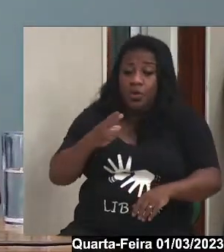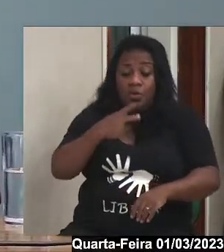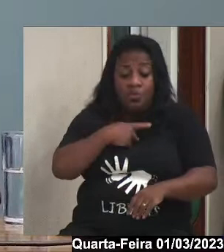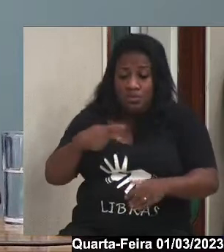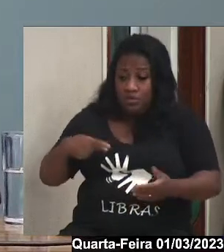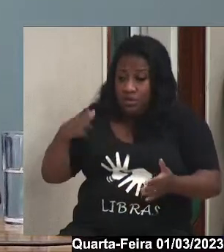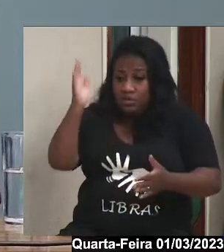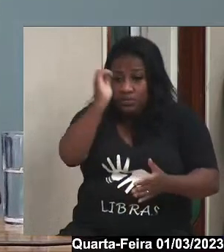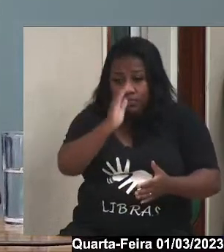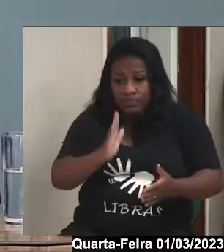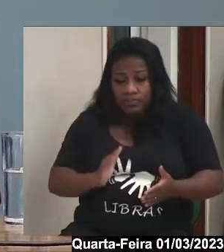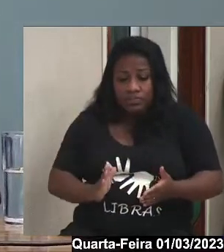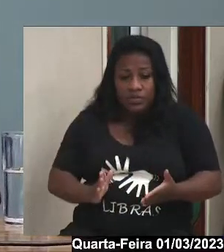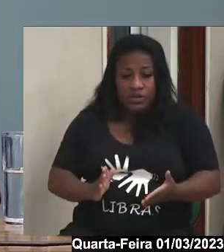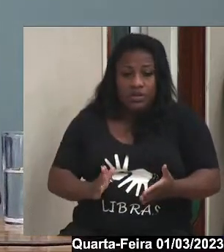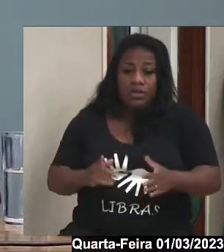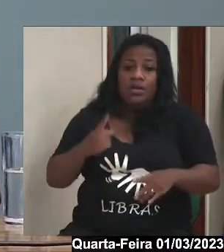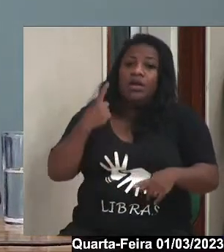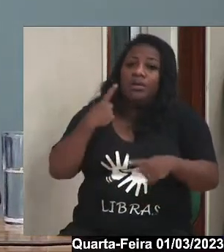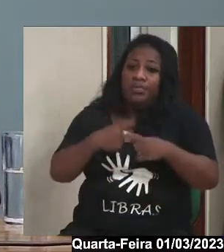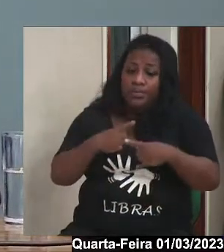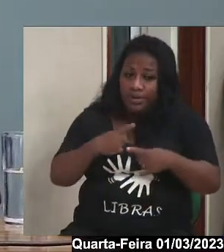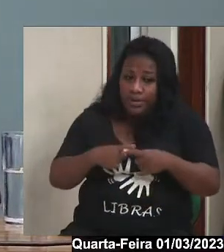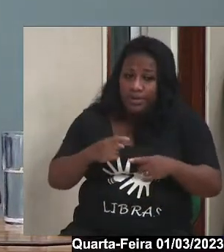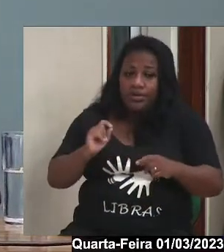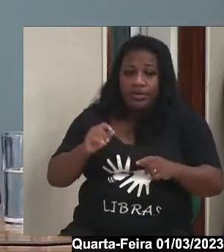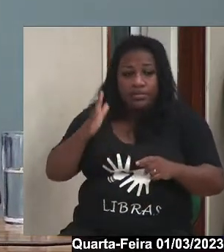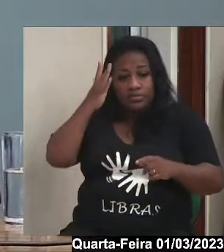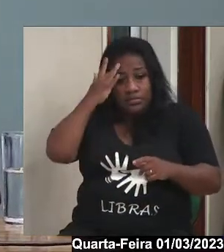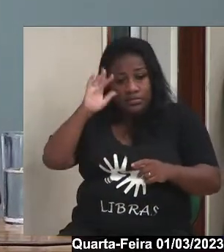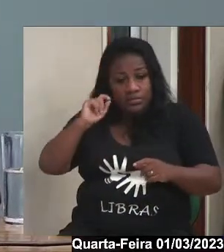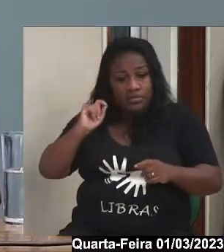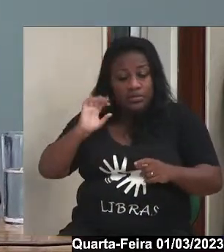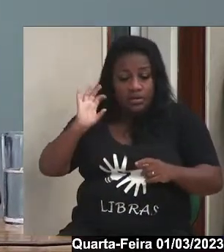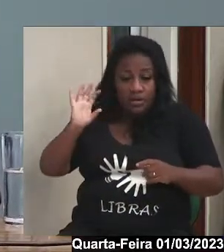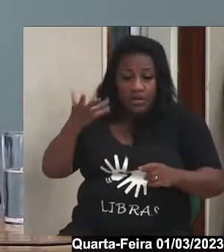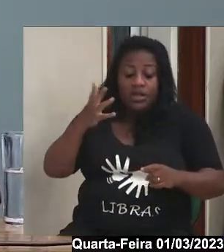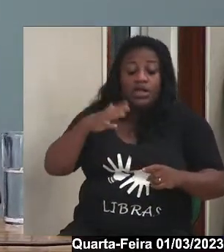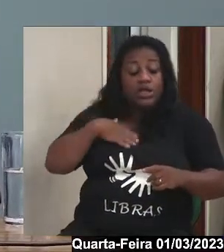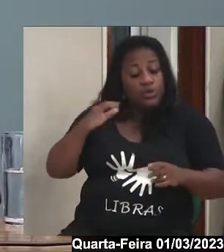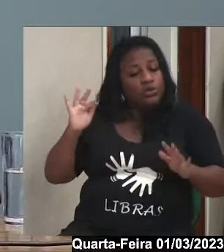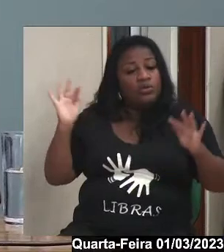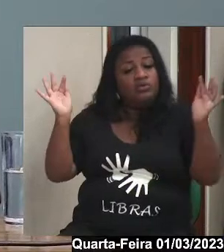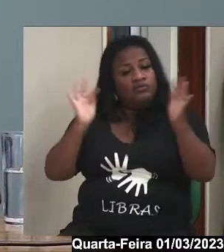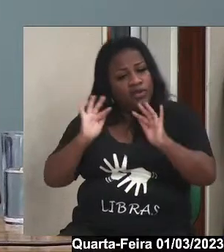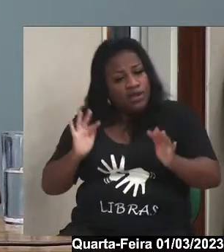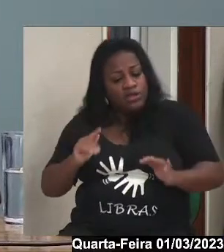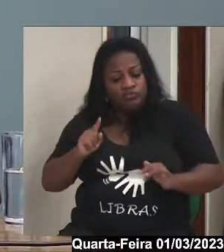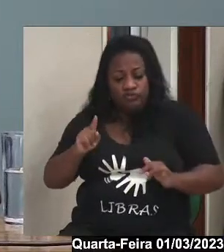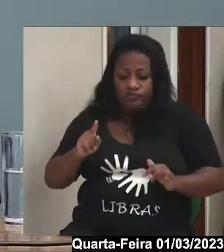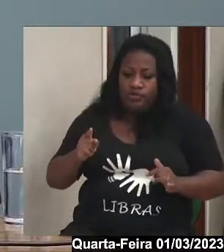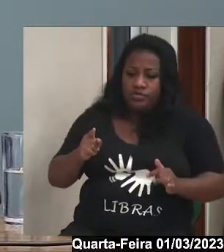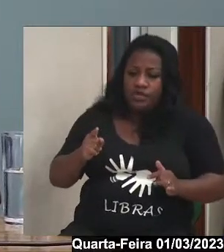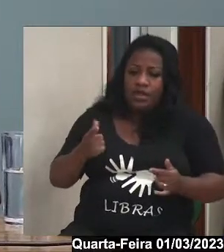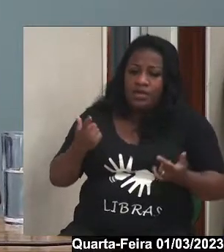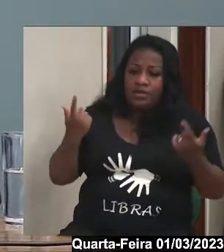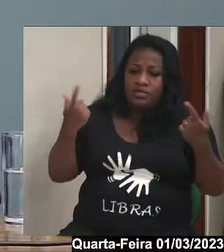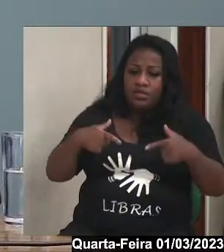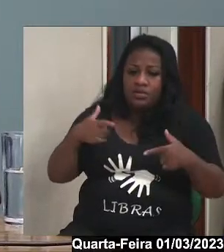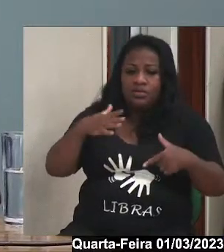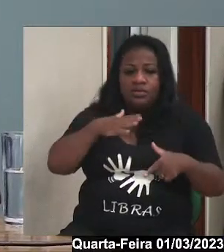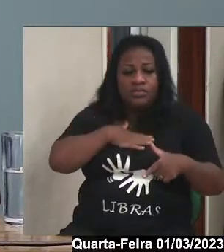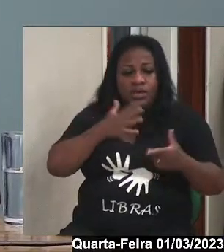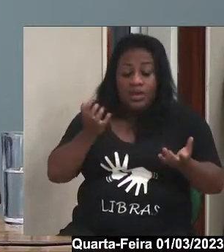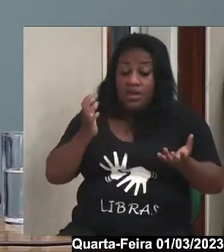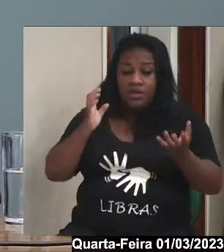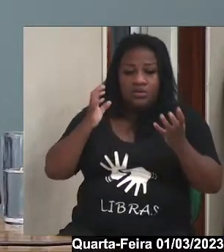que o prefeito Ney Santos apanha, o que o Bolsonaro apanhou, não é brincadeira. E eu tenho muito orgulho, Abidan, de vocês discordarem de